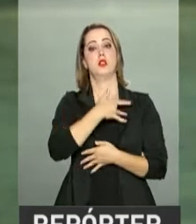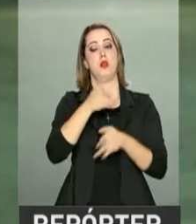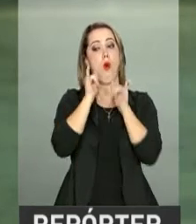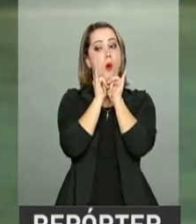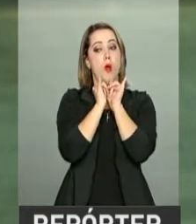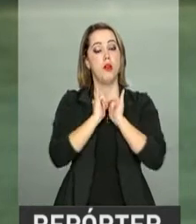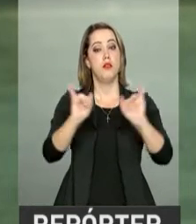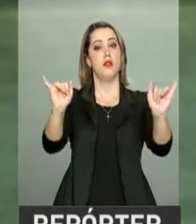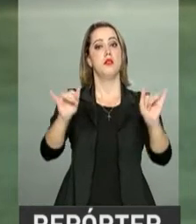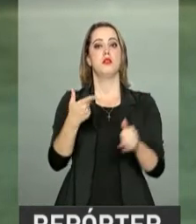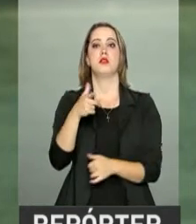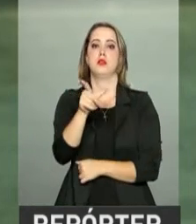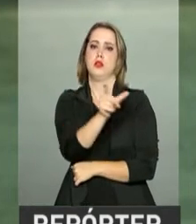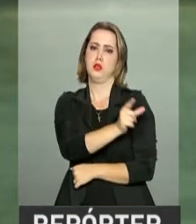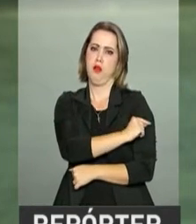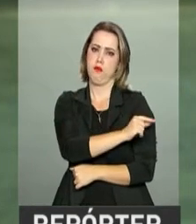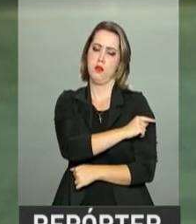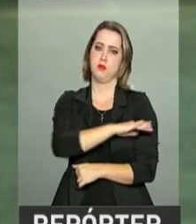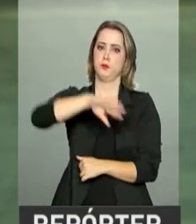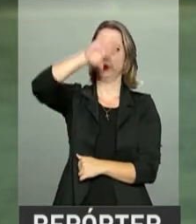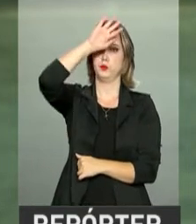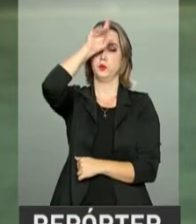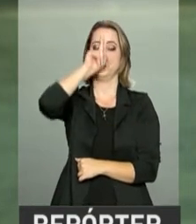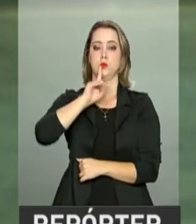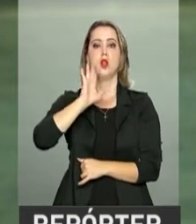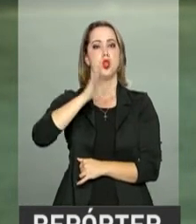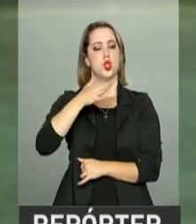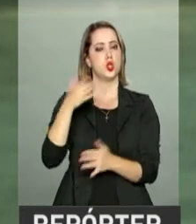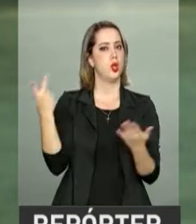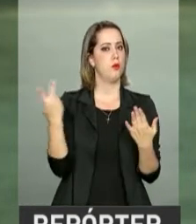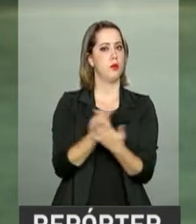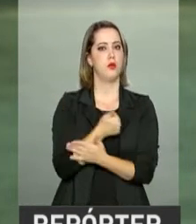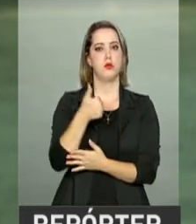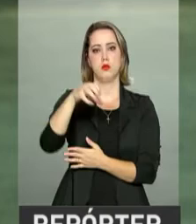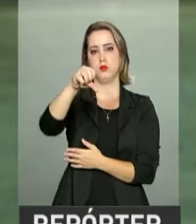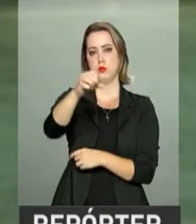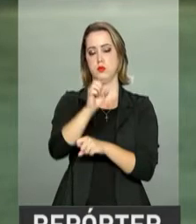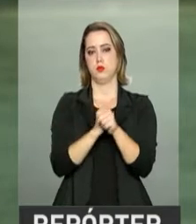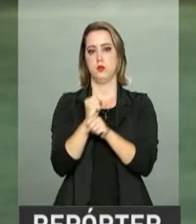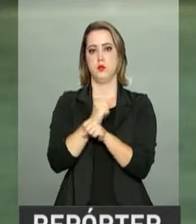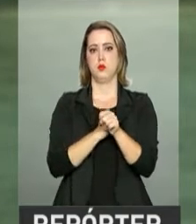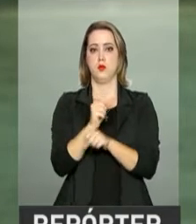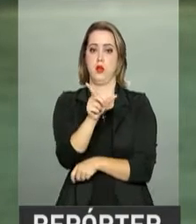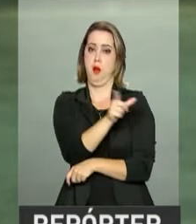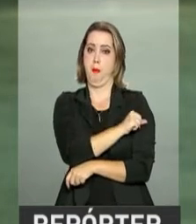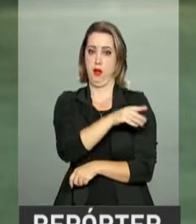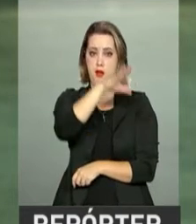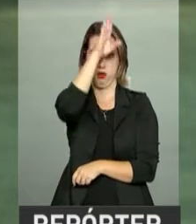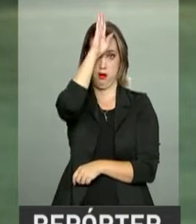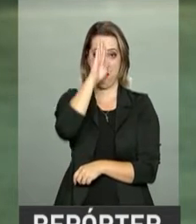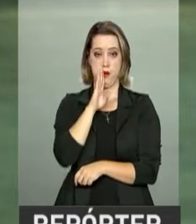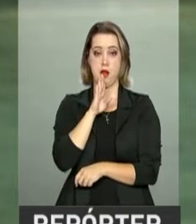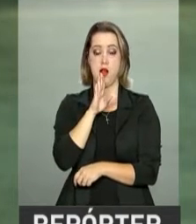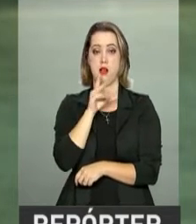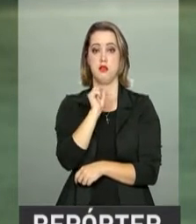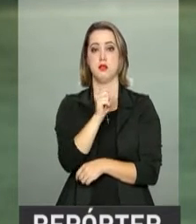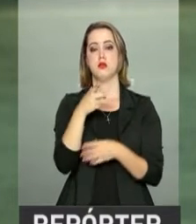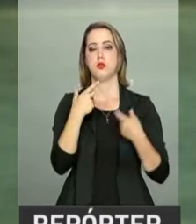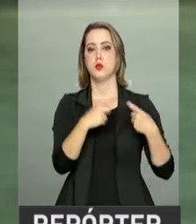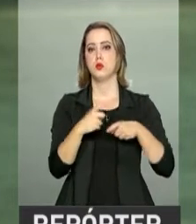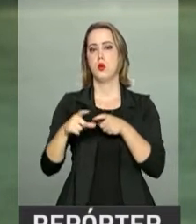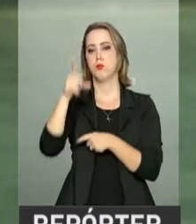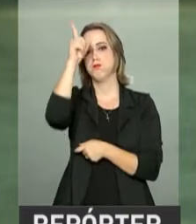uma rotina um sistema único de saúde há 19 anos o país ela é aplicada de graça em unidades básicas